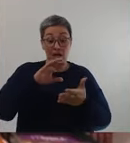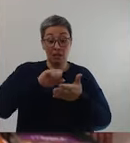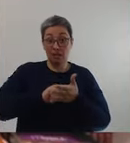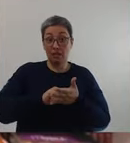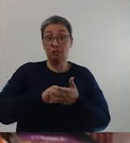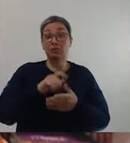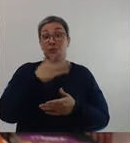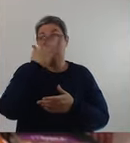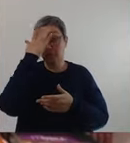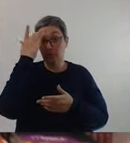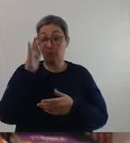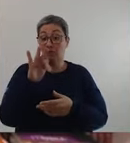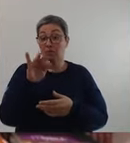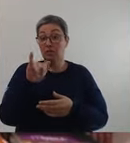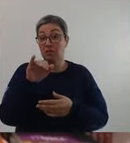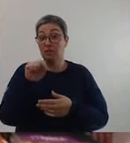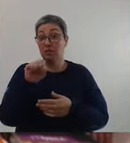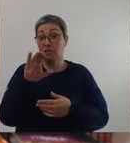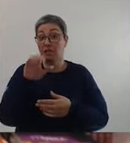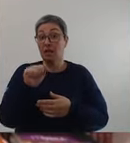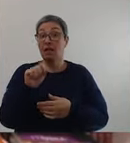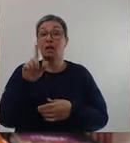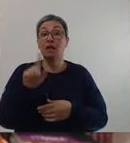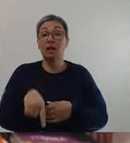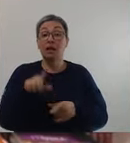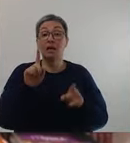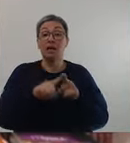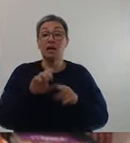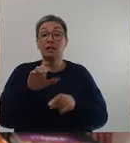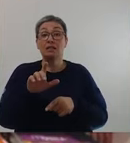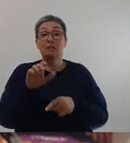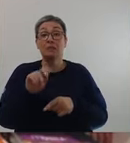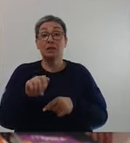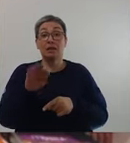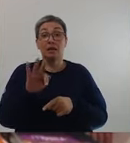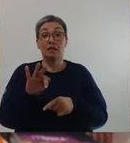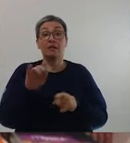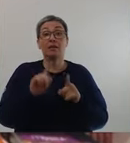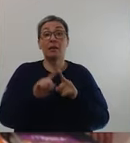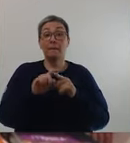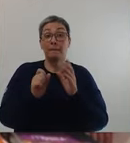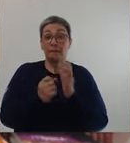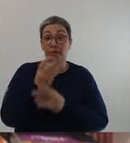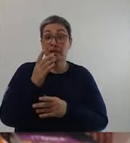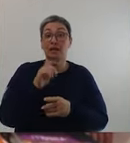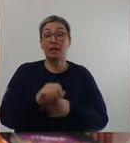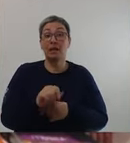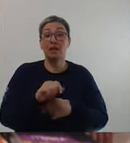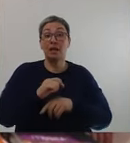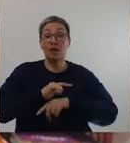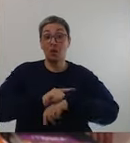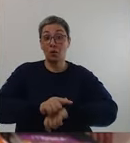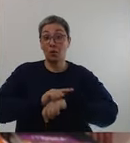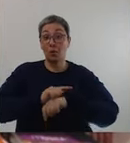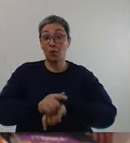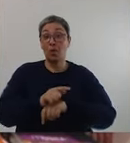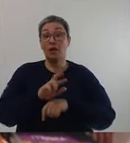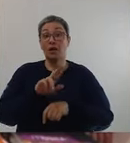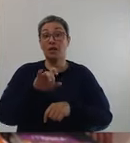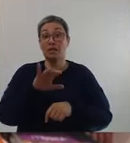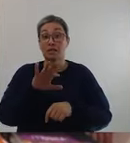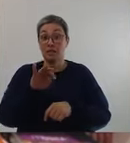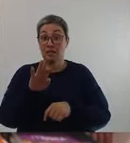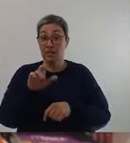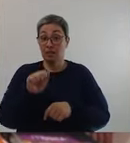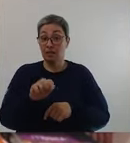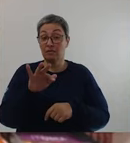de pessoa física. Isso quer dizer CPF. É um documento emitido pela Receita